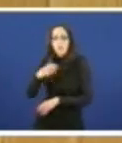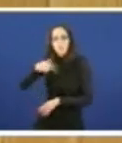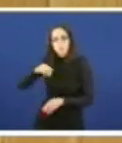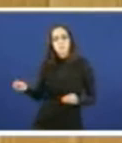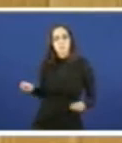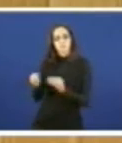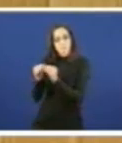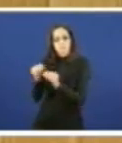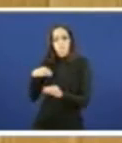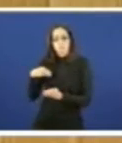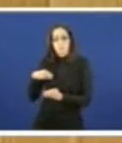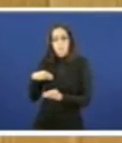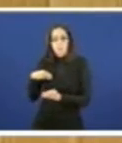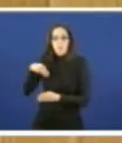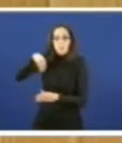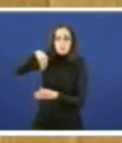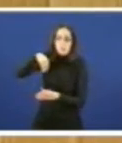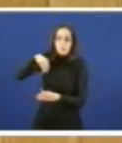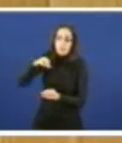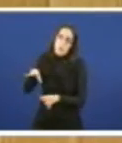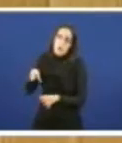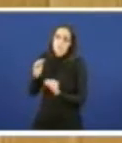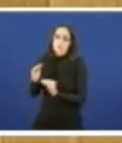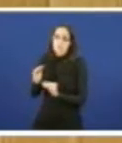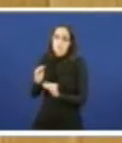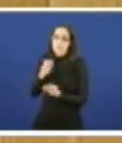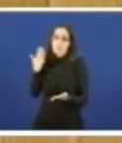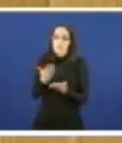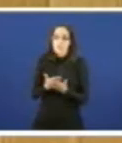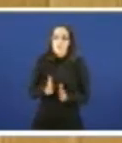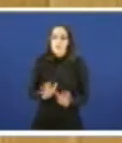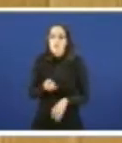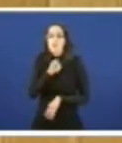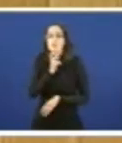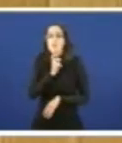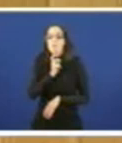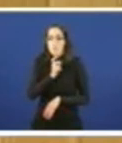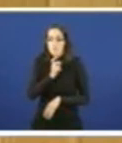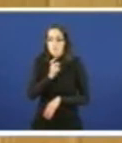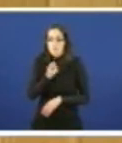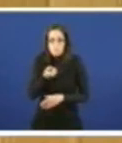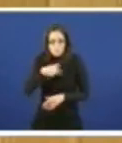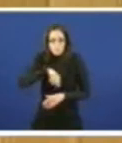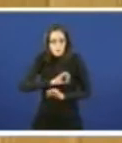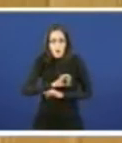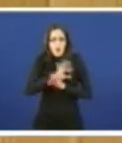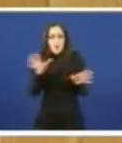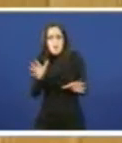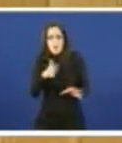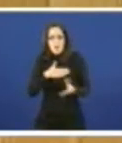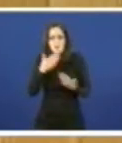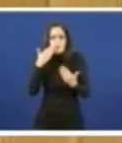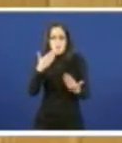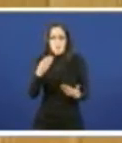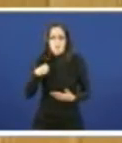que latexa no fondo de esa iniciativa. Como vamos nosoutros a non honrar? Como vamos nosoutros a